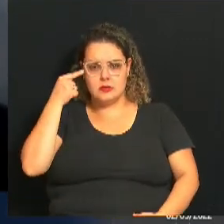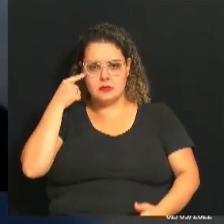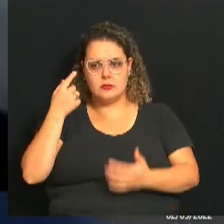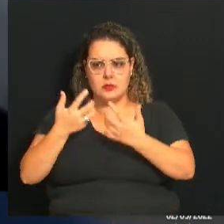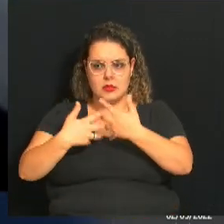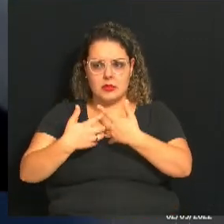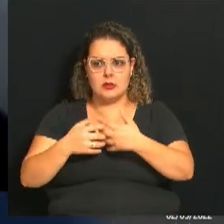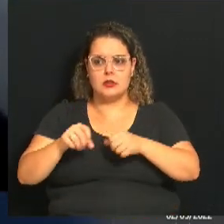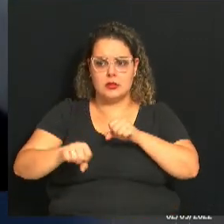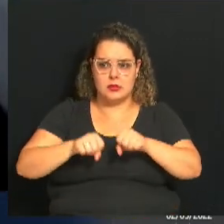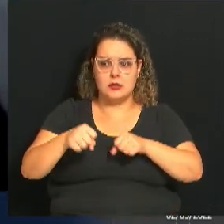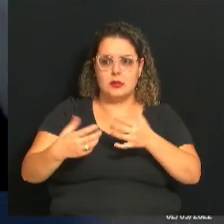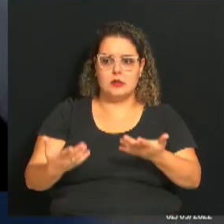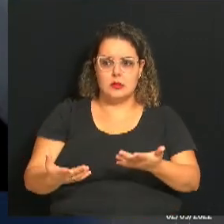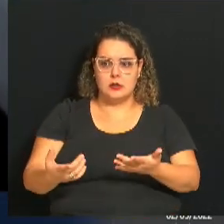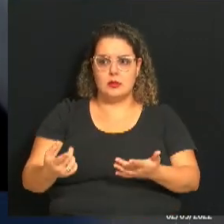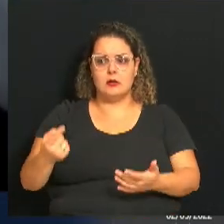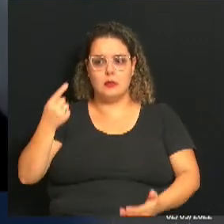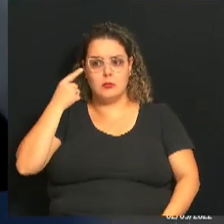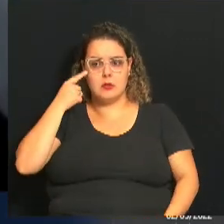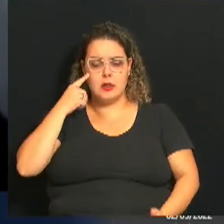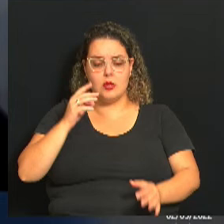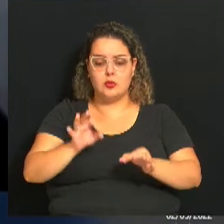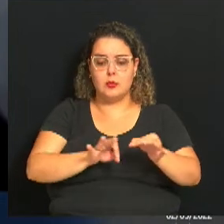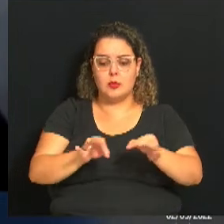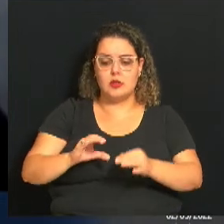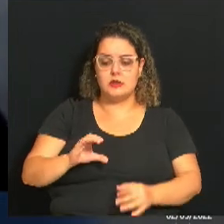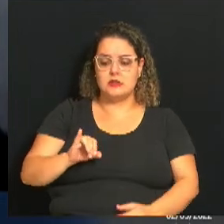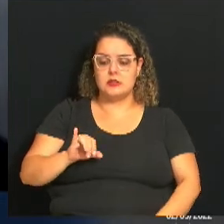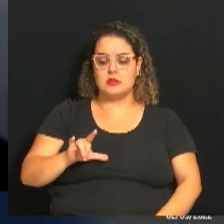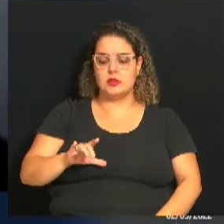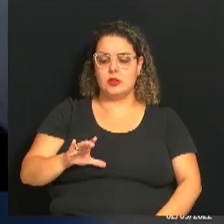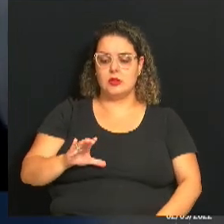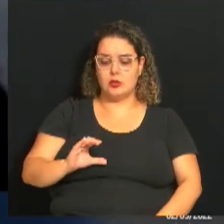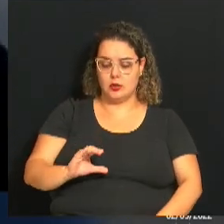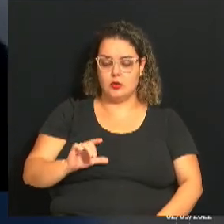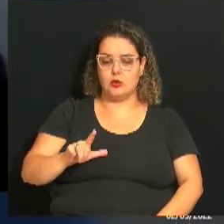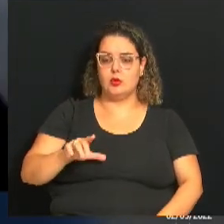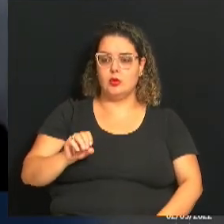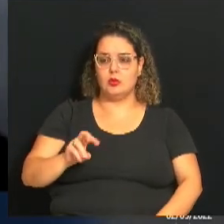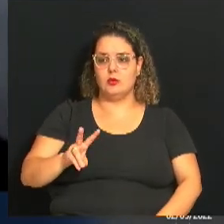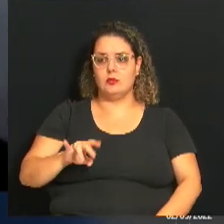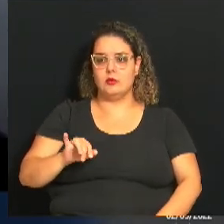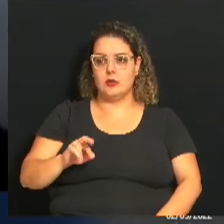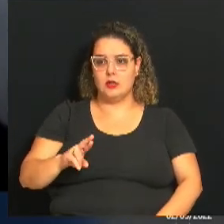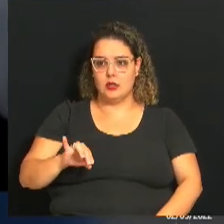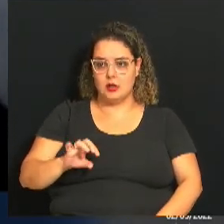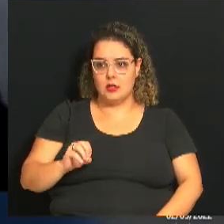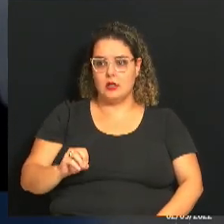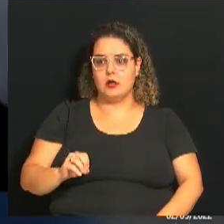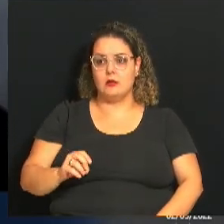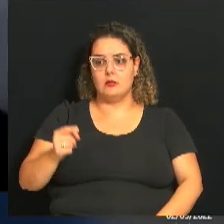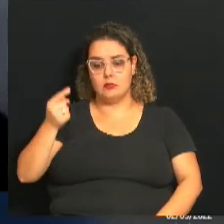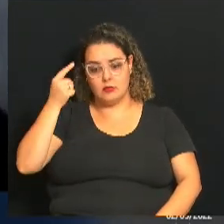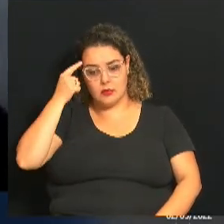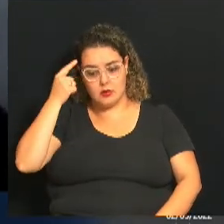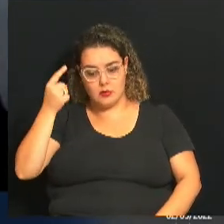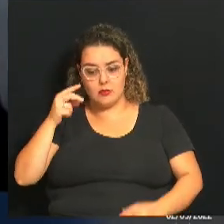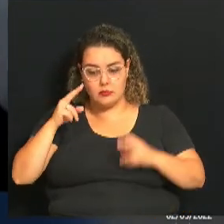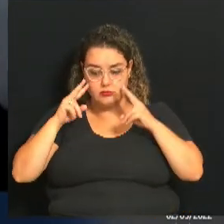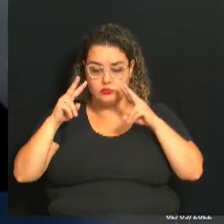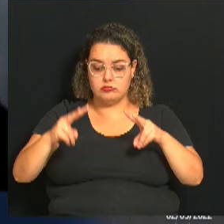Vocês pensaram no plano cicloviário? Então, a gente está aguardando ver o que vem, tá? Para depois a gente sair aí costurando